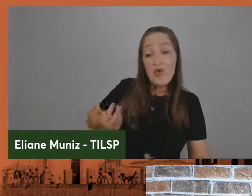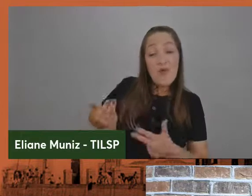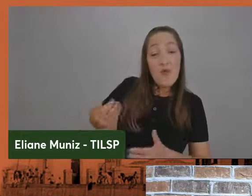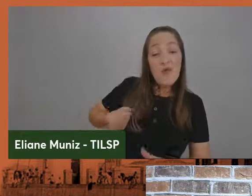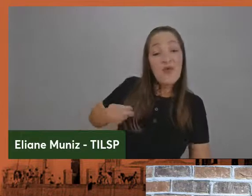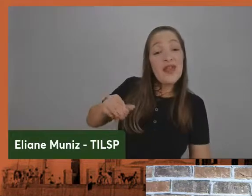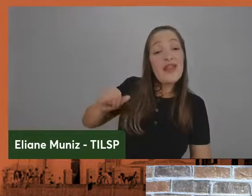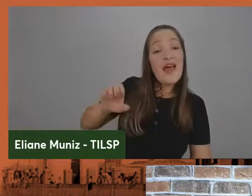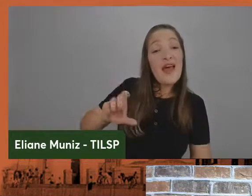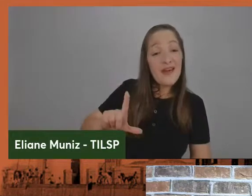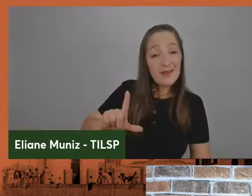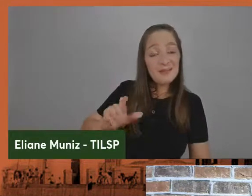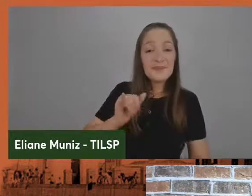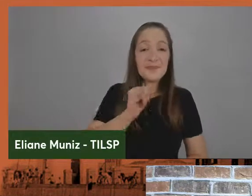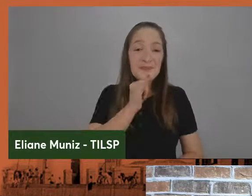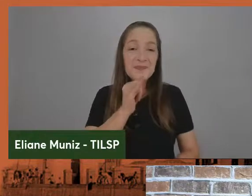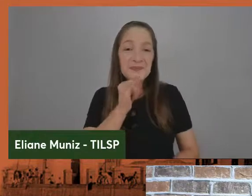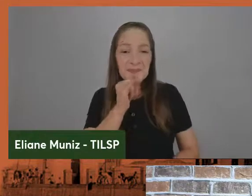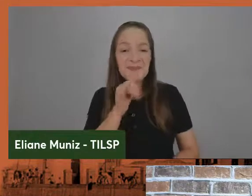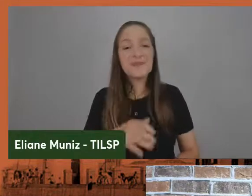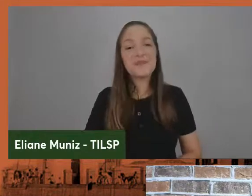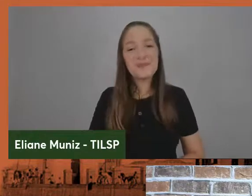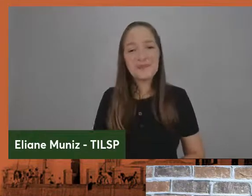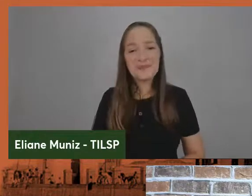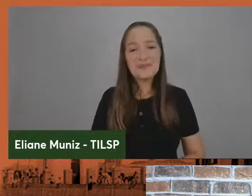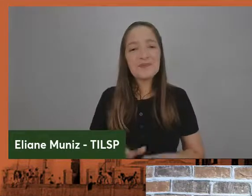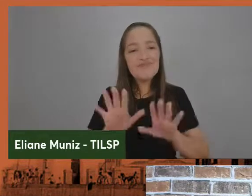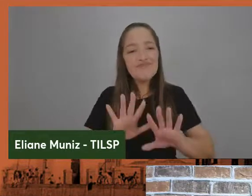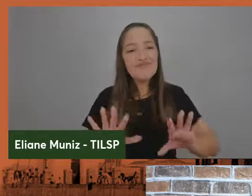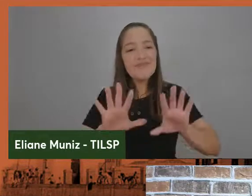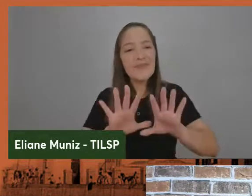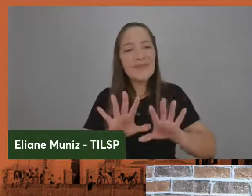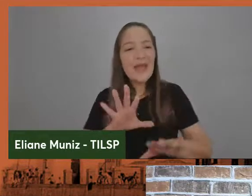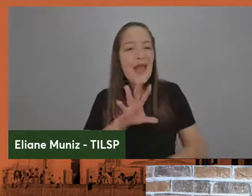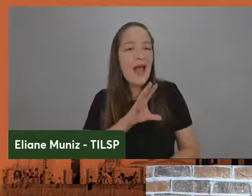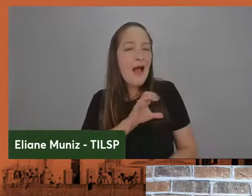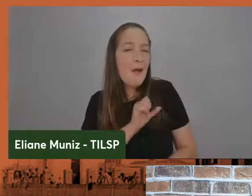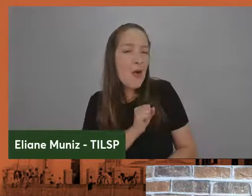por exemplo, numa cena de amor, numa cena de sexo,